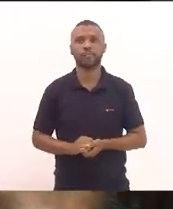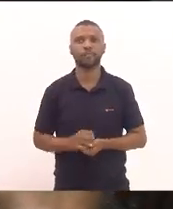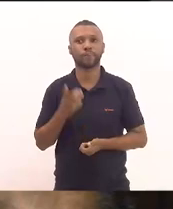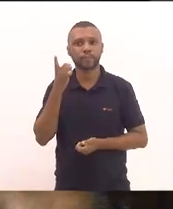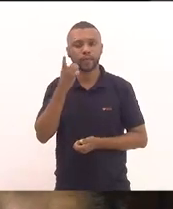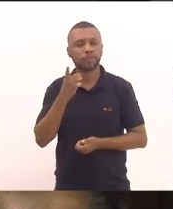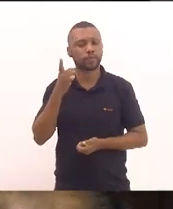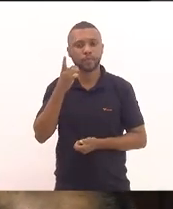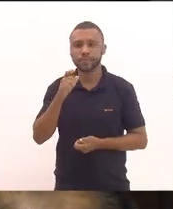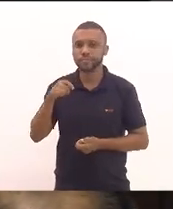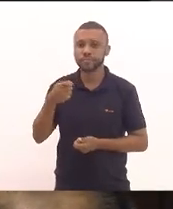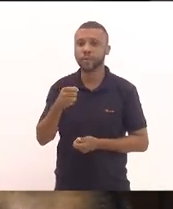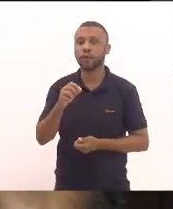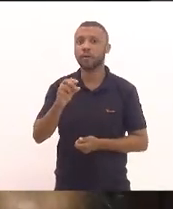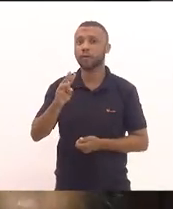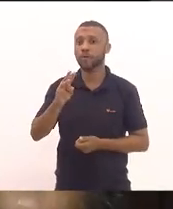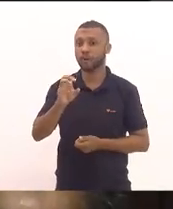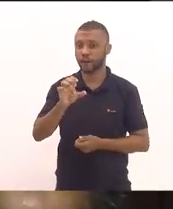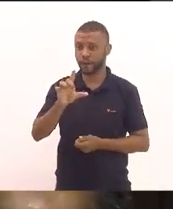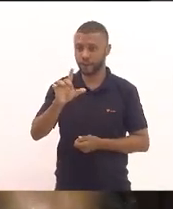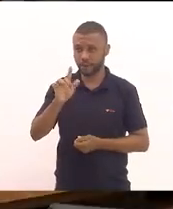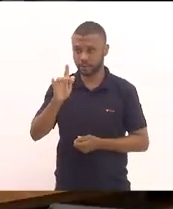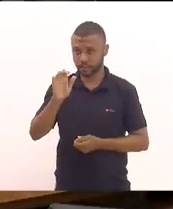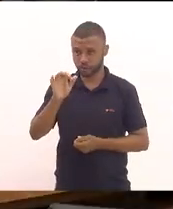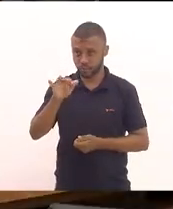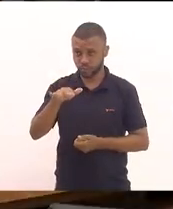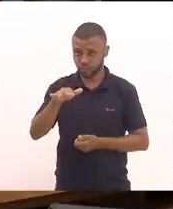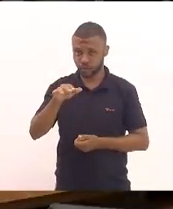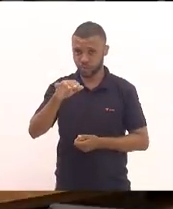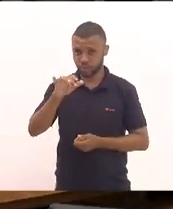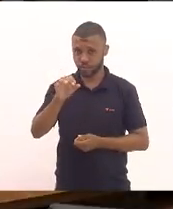Deputado Wellington José.